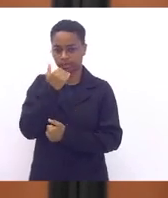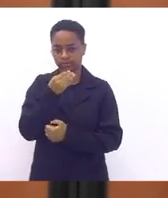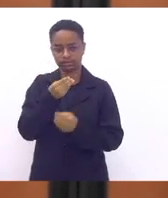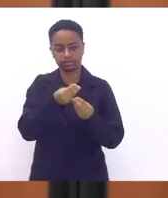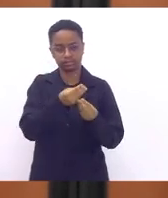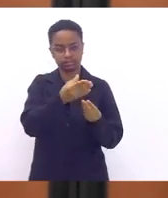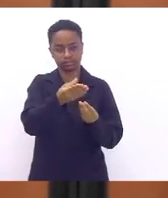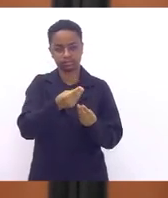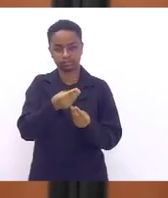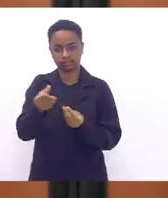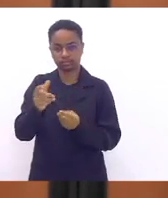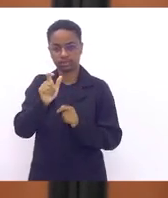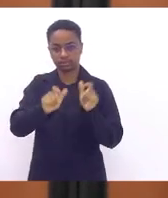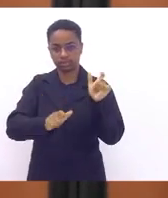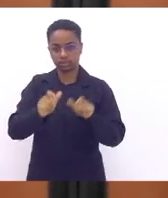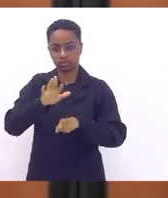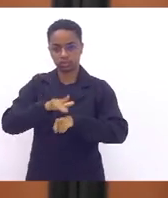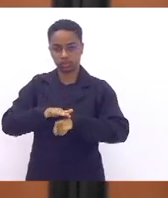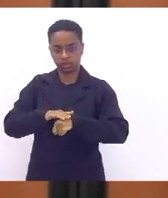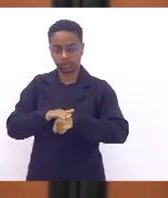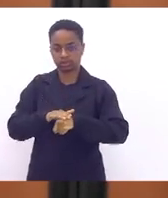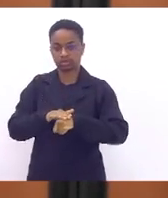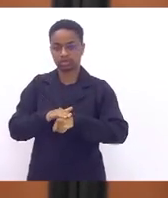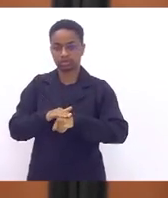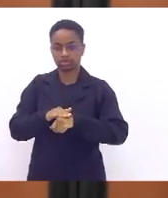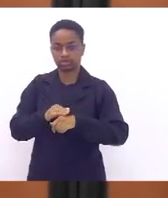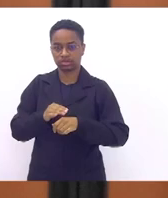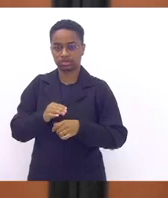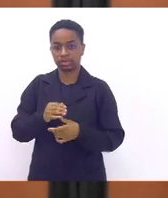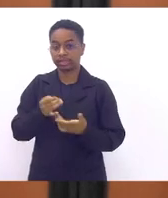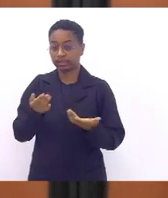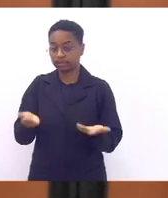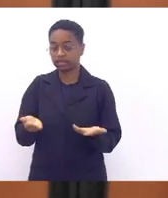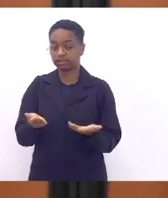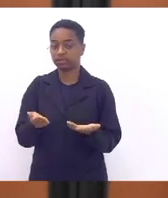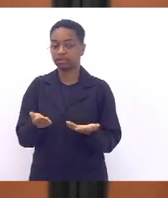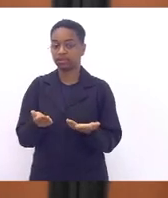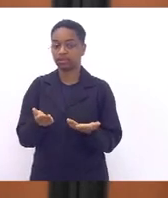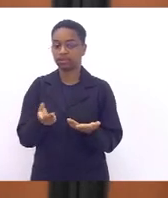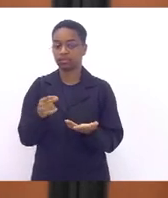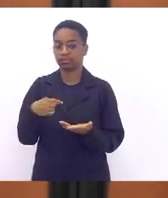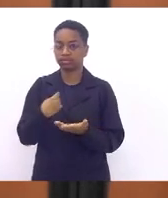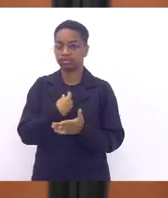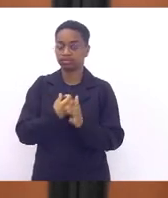entregues aos doentes com tuberculose diretamente. Então, para isso, está sendo feito um termo